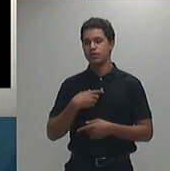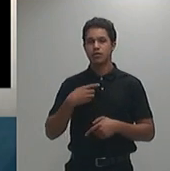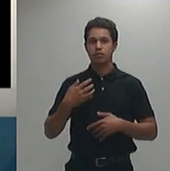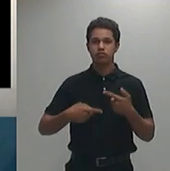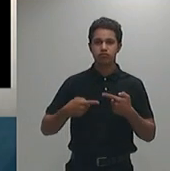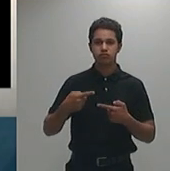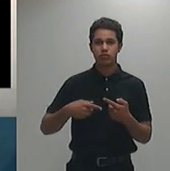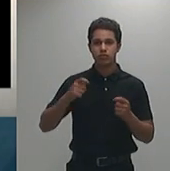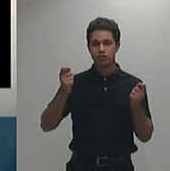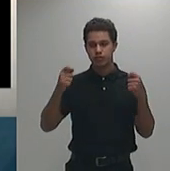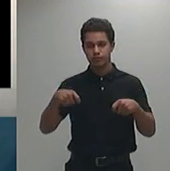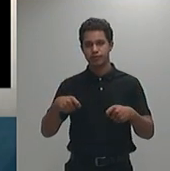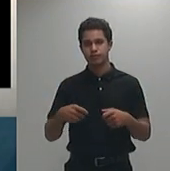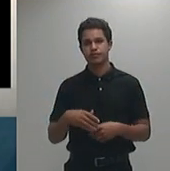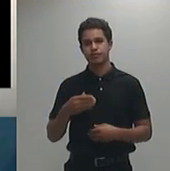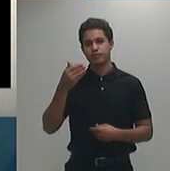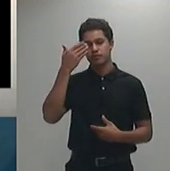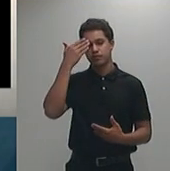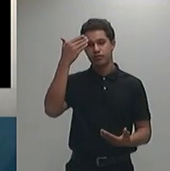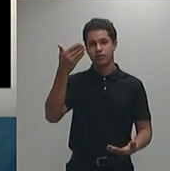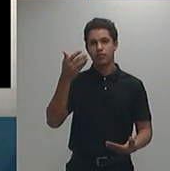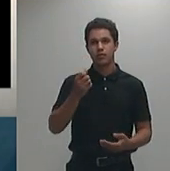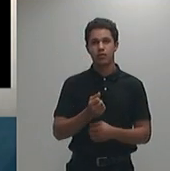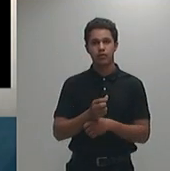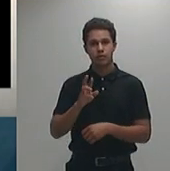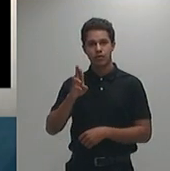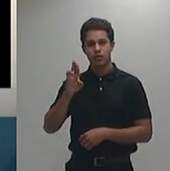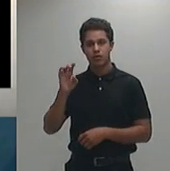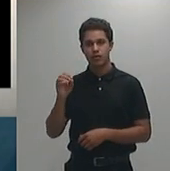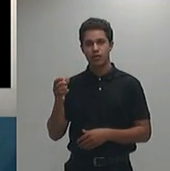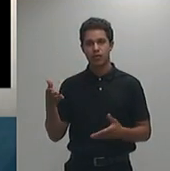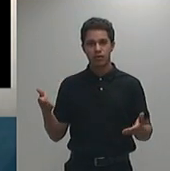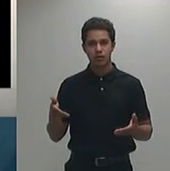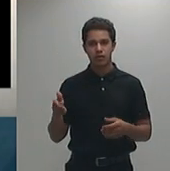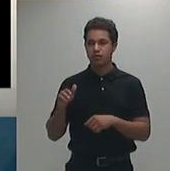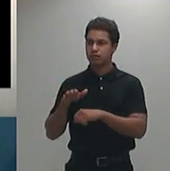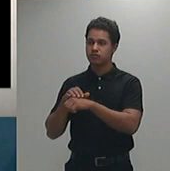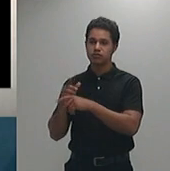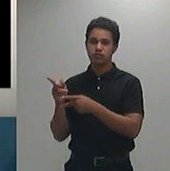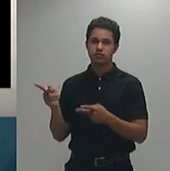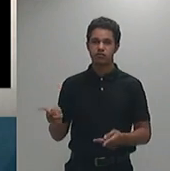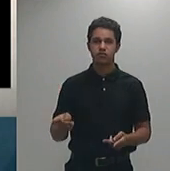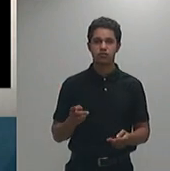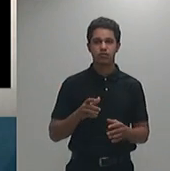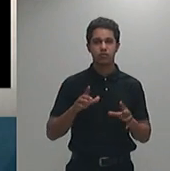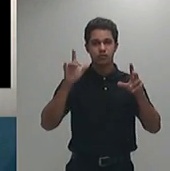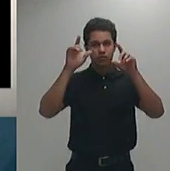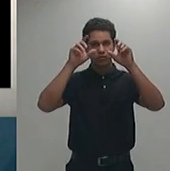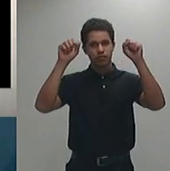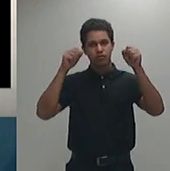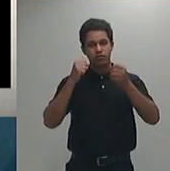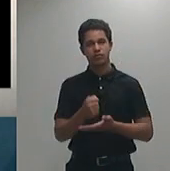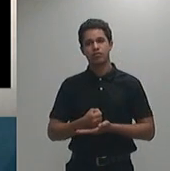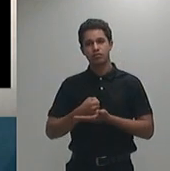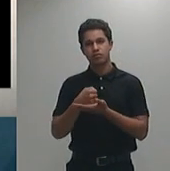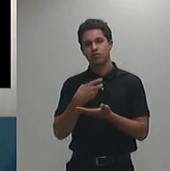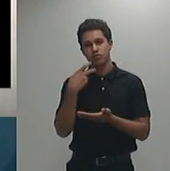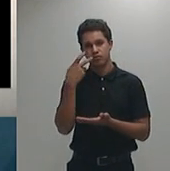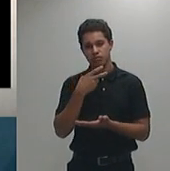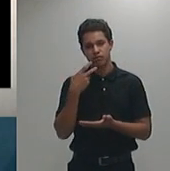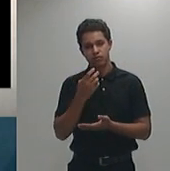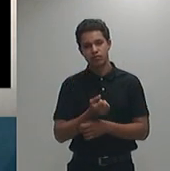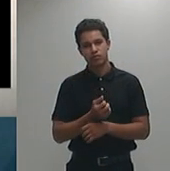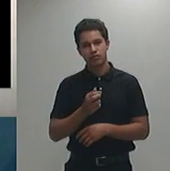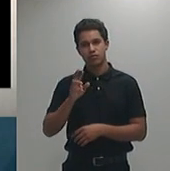muito e obrigado Doutor Eduardo Secchi Munhoz agora convido A Tribuna para sustentação oral Dr Gustavo ter